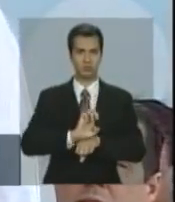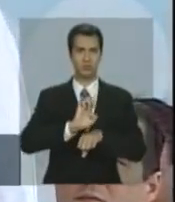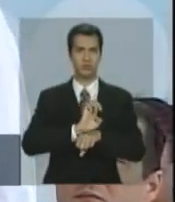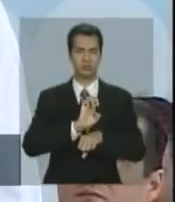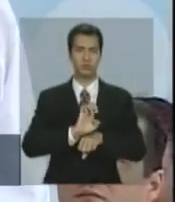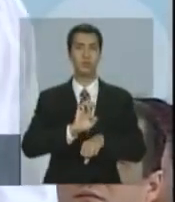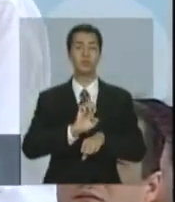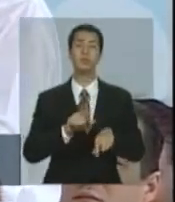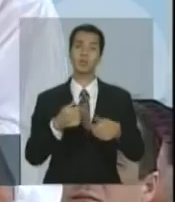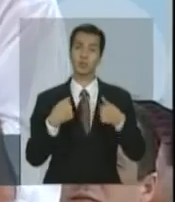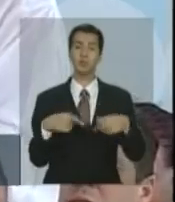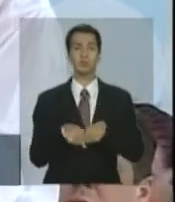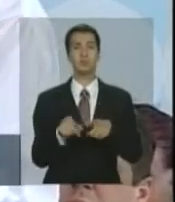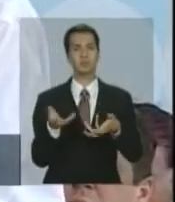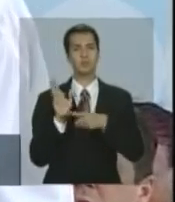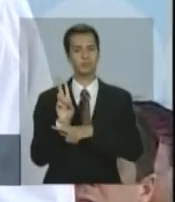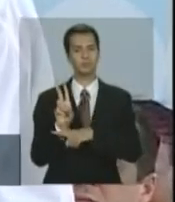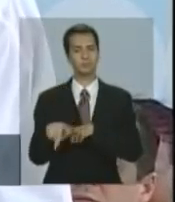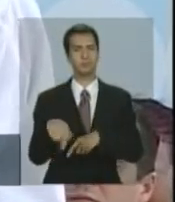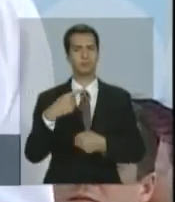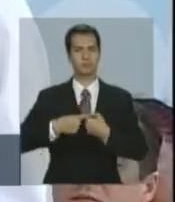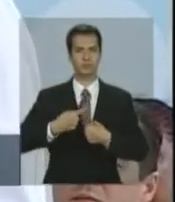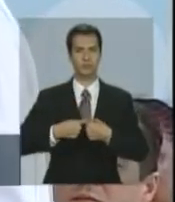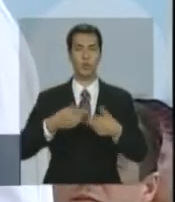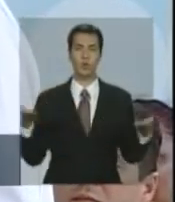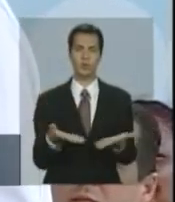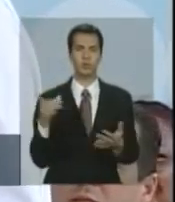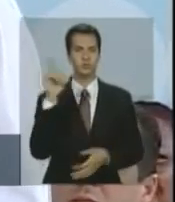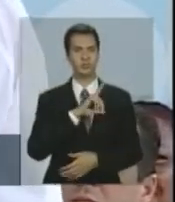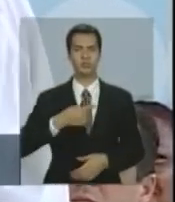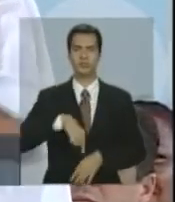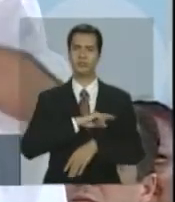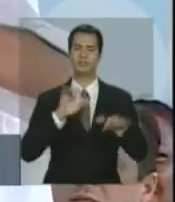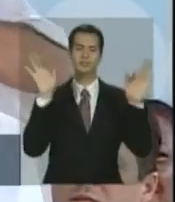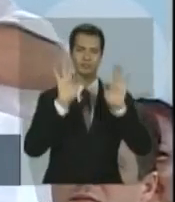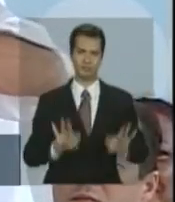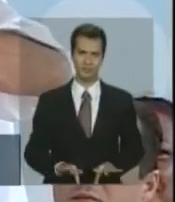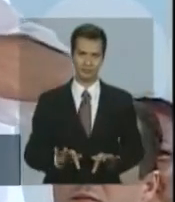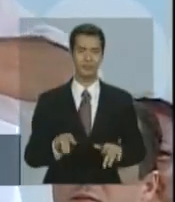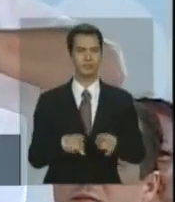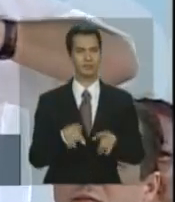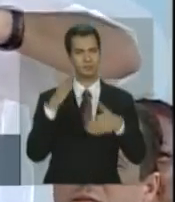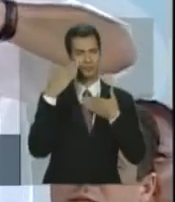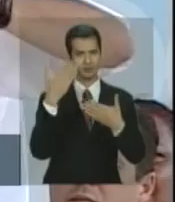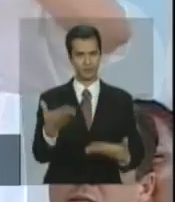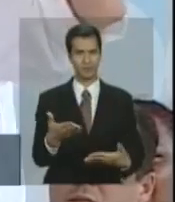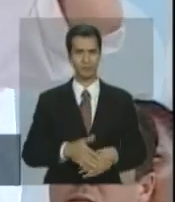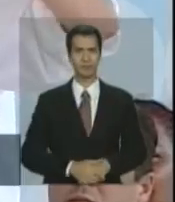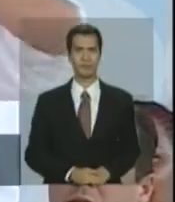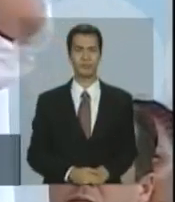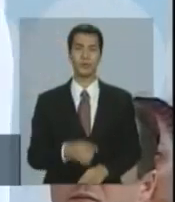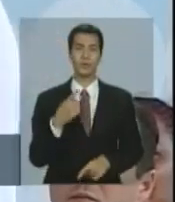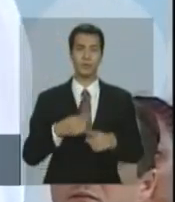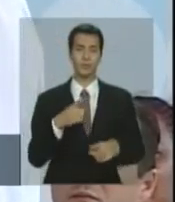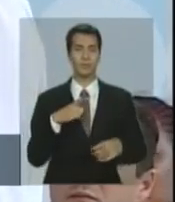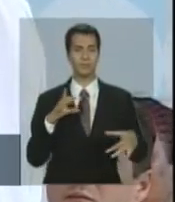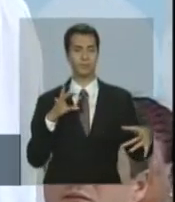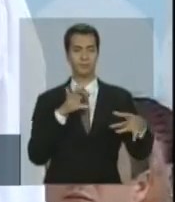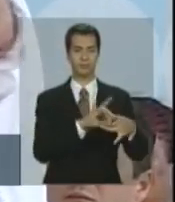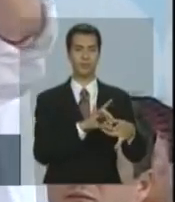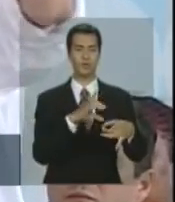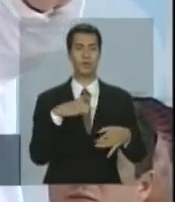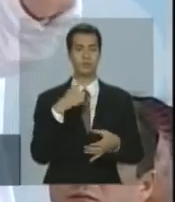aqui, presidenta, com muita alegria e agradecendo. Se a gente não tivesse parceria, estamos investindo muita